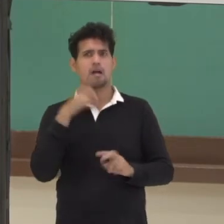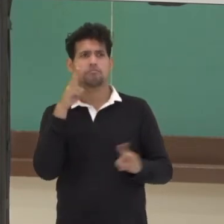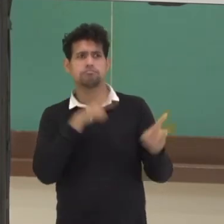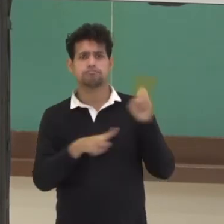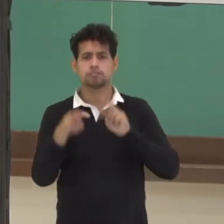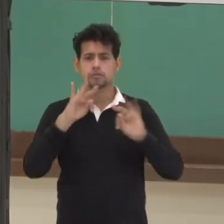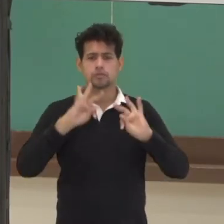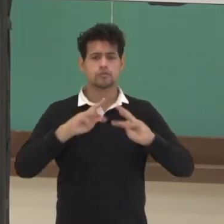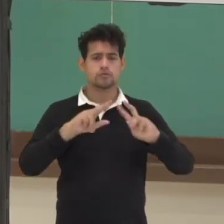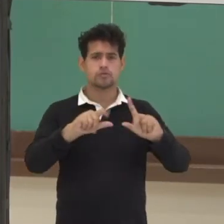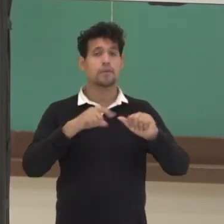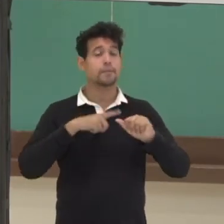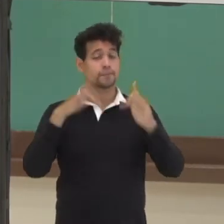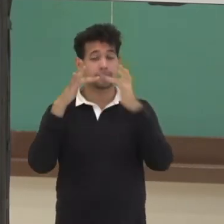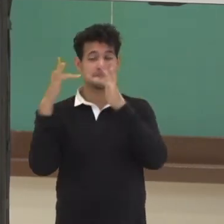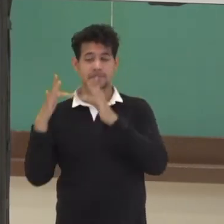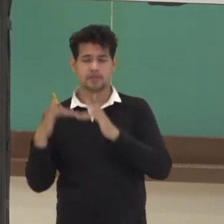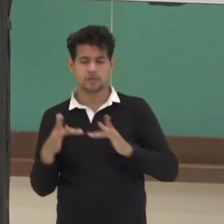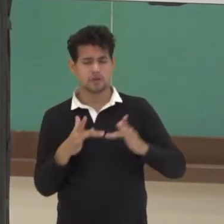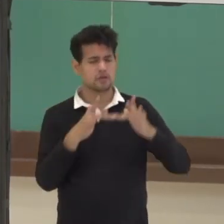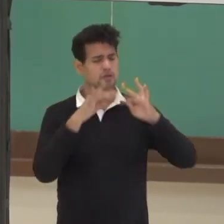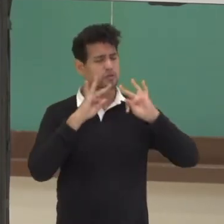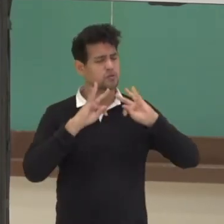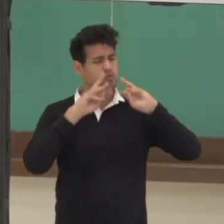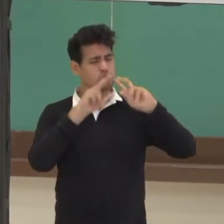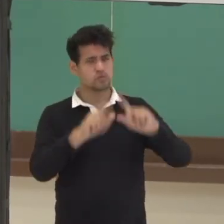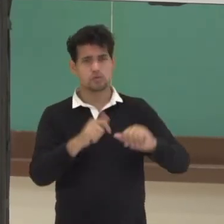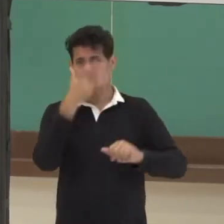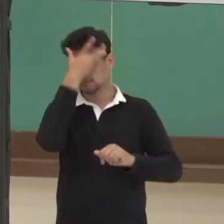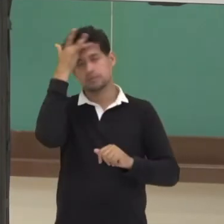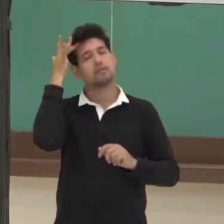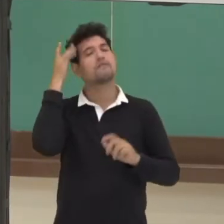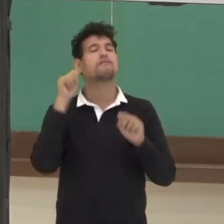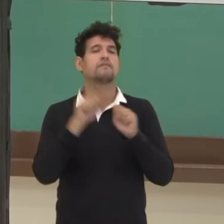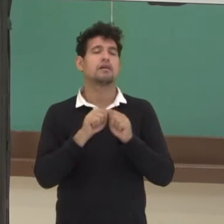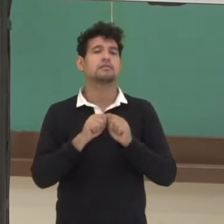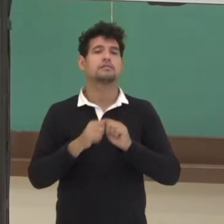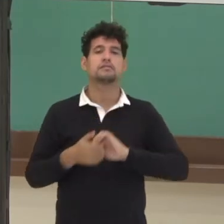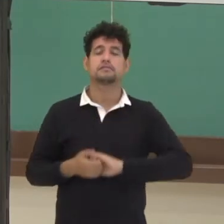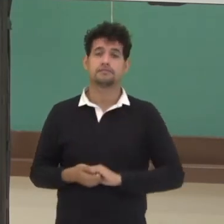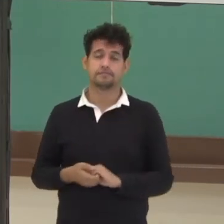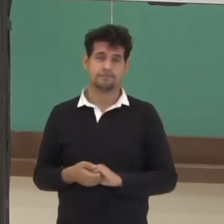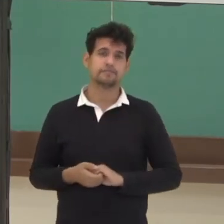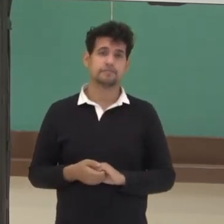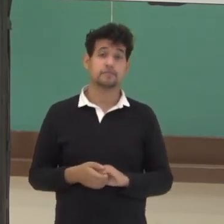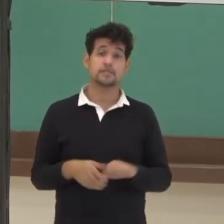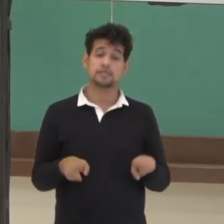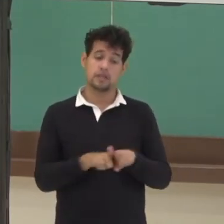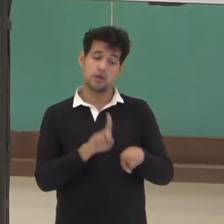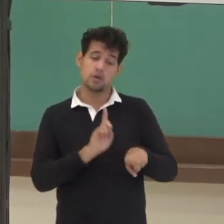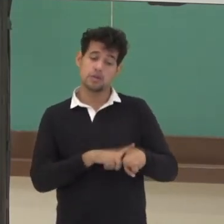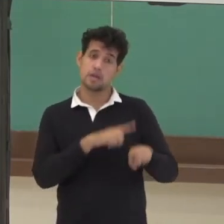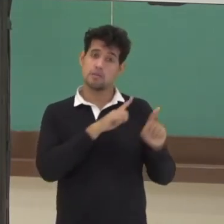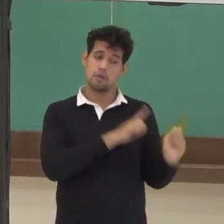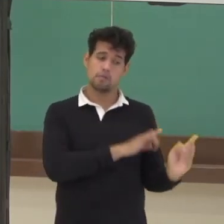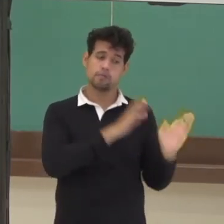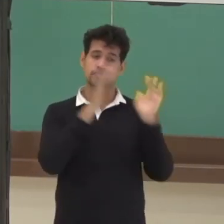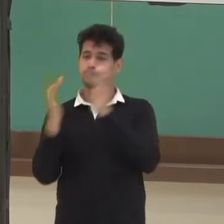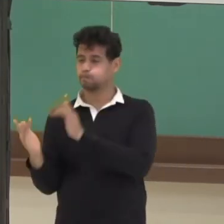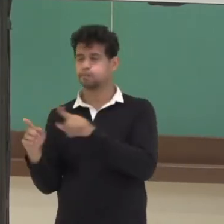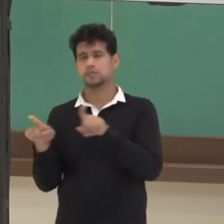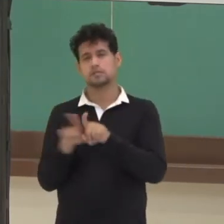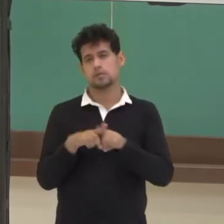tem contato com tudo que a personagem vai fazer. O tempo cronológico, né, a